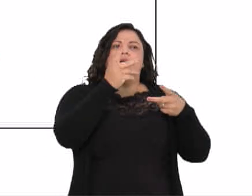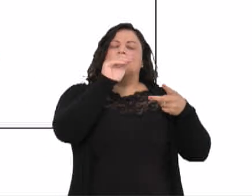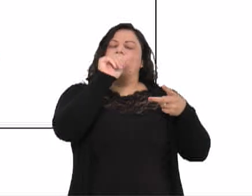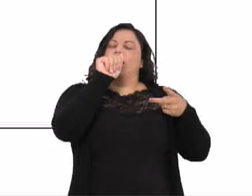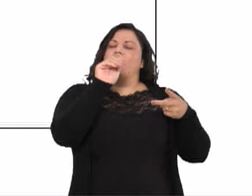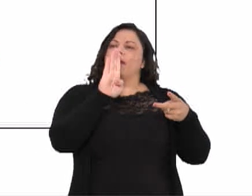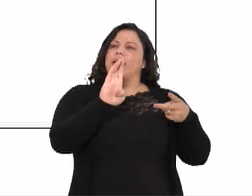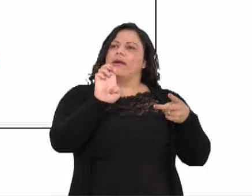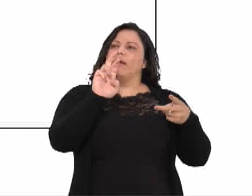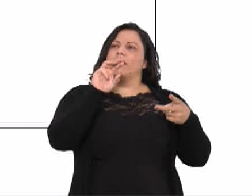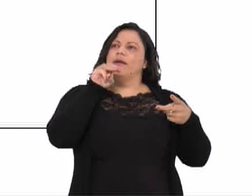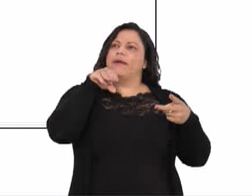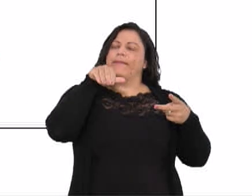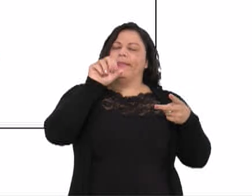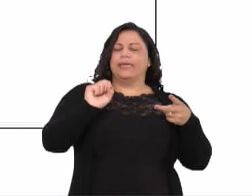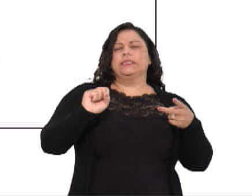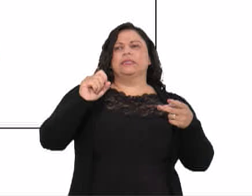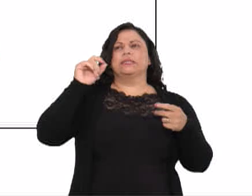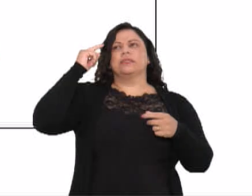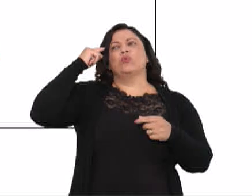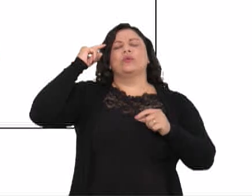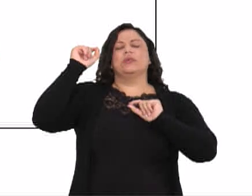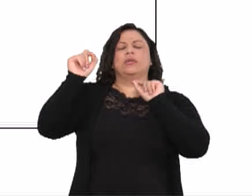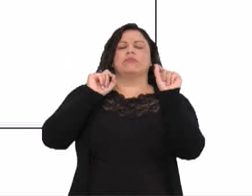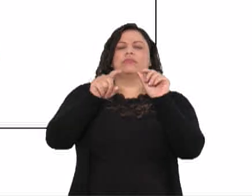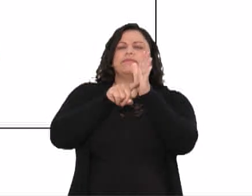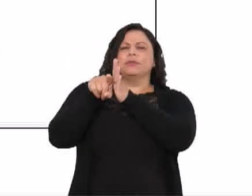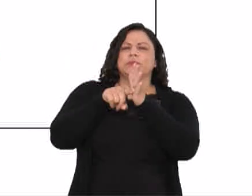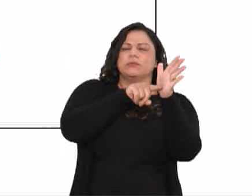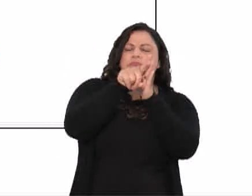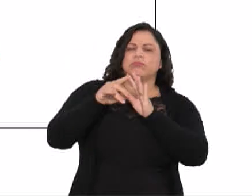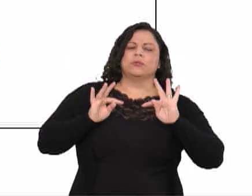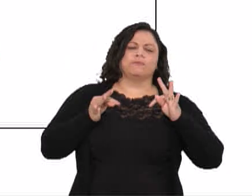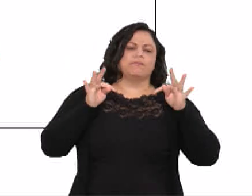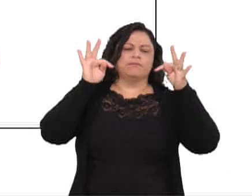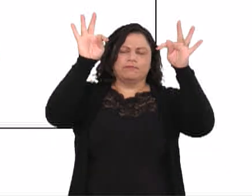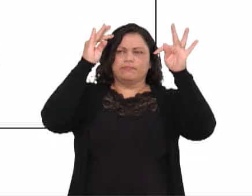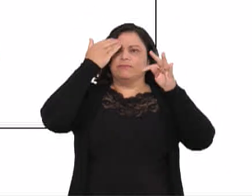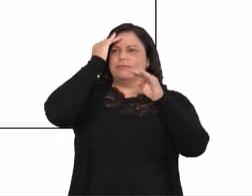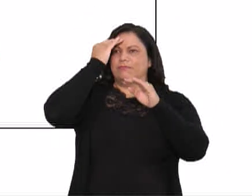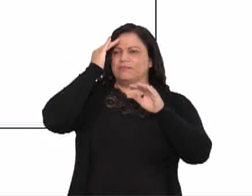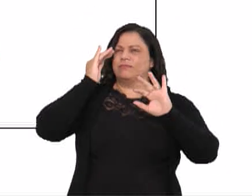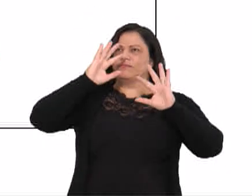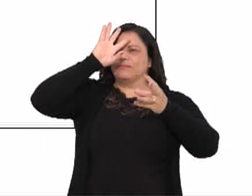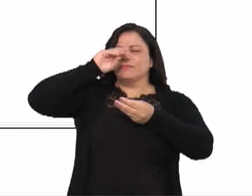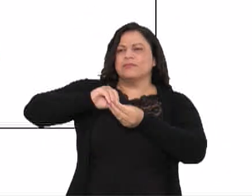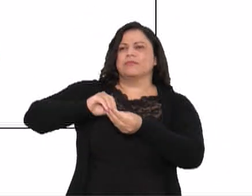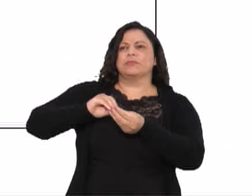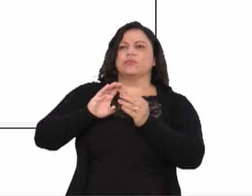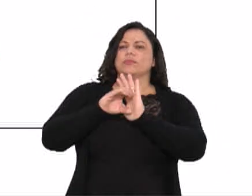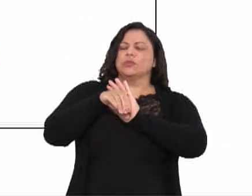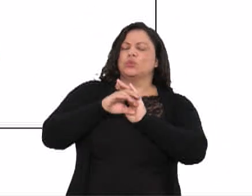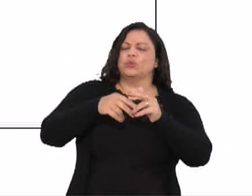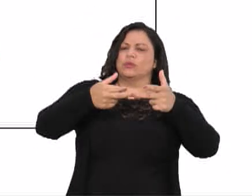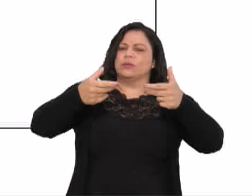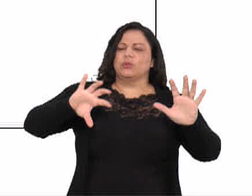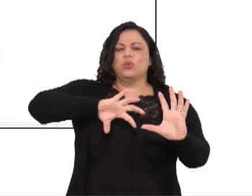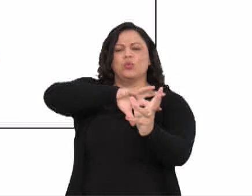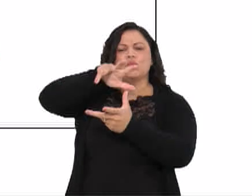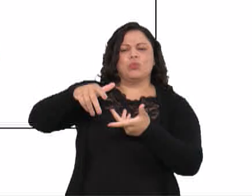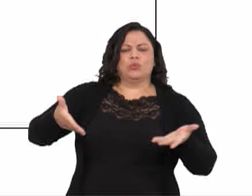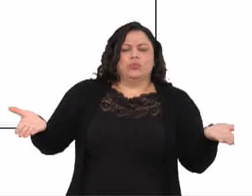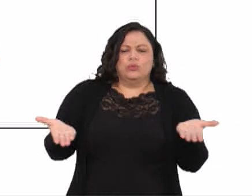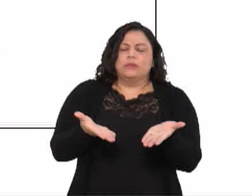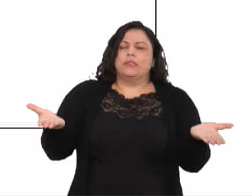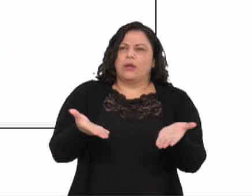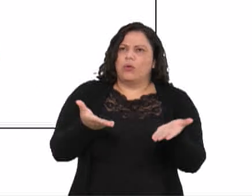e ideologia para compreender como a consciência tecnocrática do mundo atual